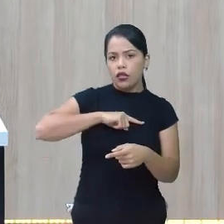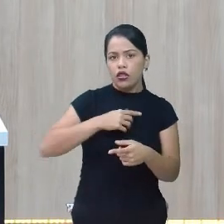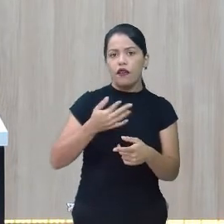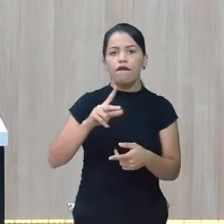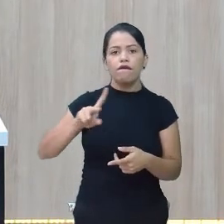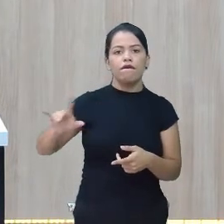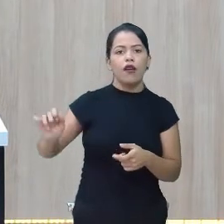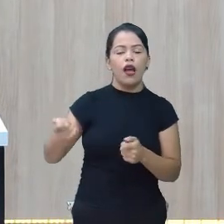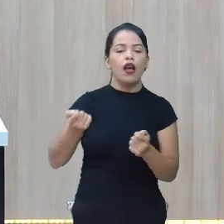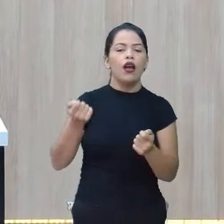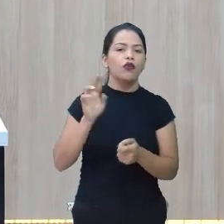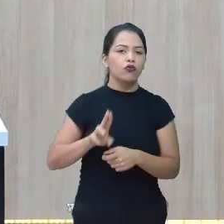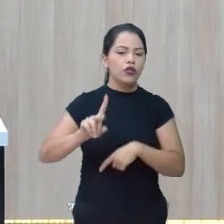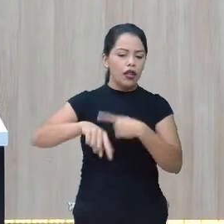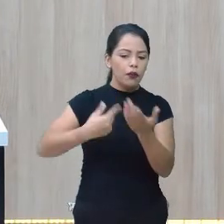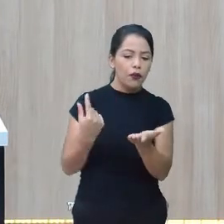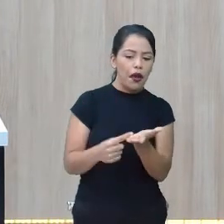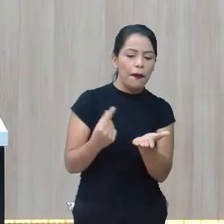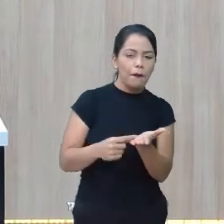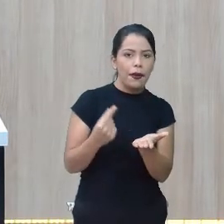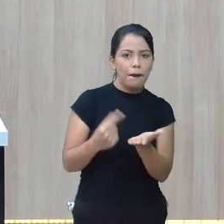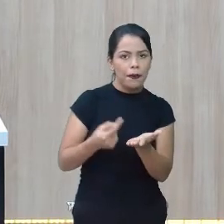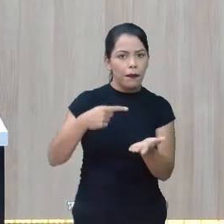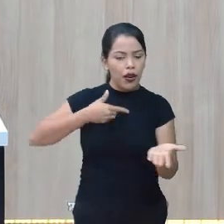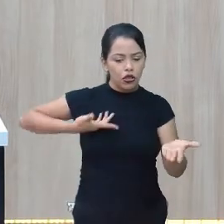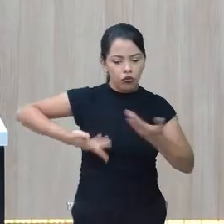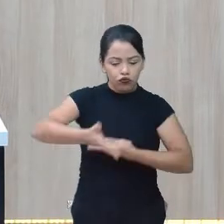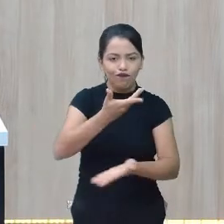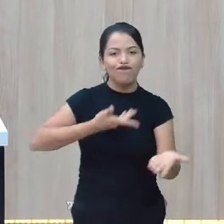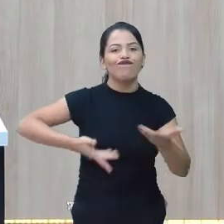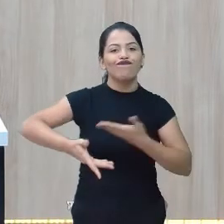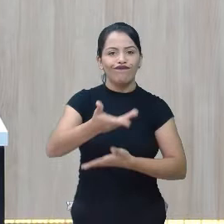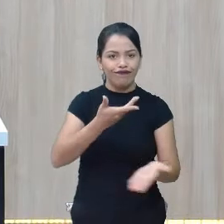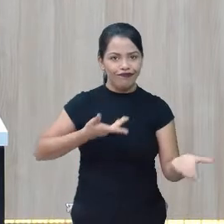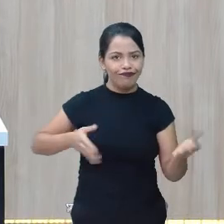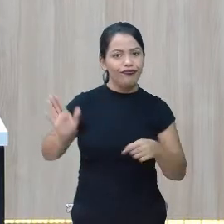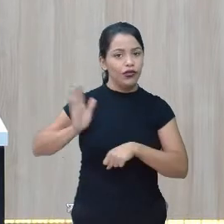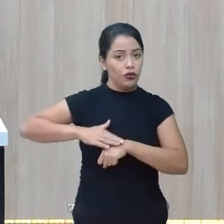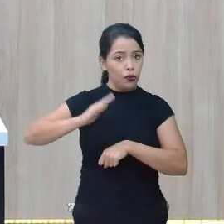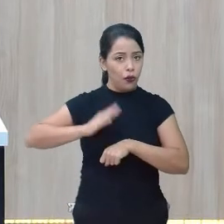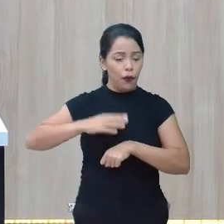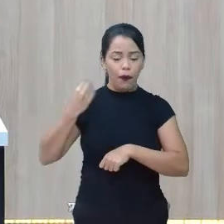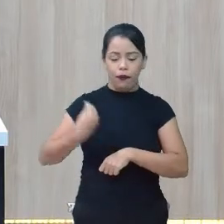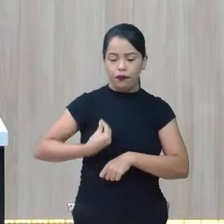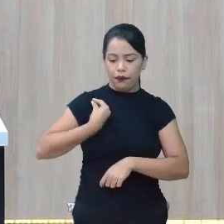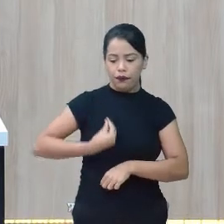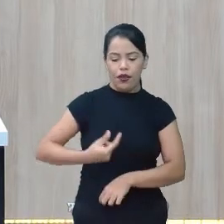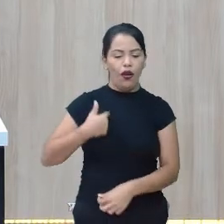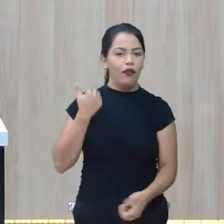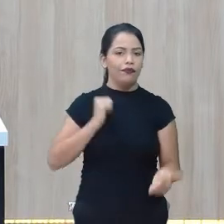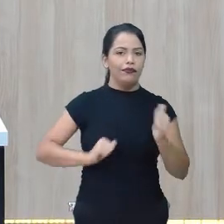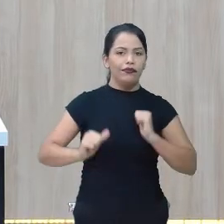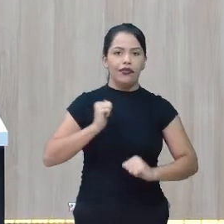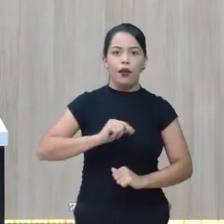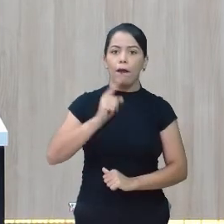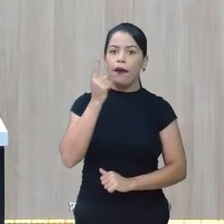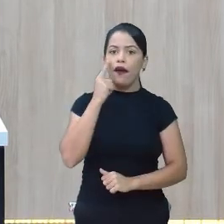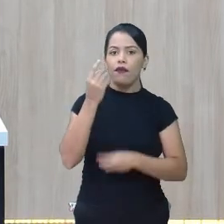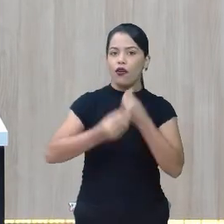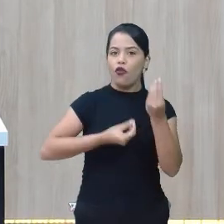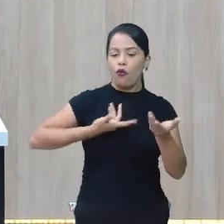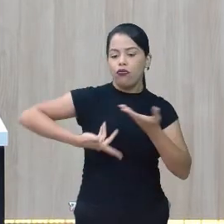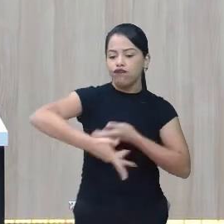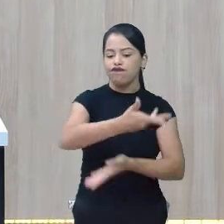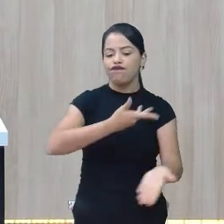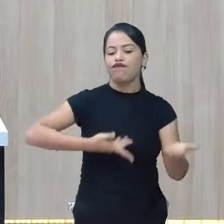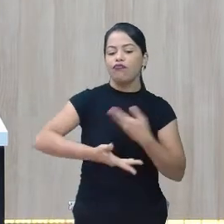com o aplicativo, já os testes finais acontecendo para a interação ser no momento, ao vivo. Estou bem ansiosa para ver como é que vai ser essa interação da